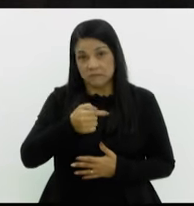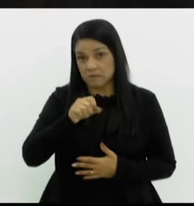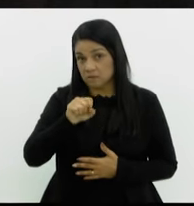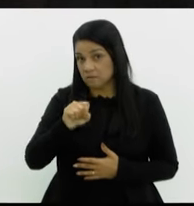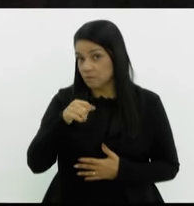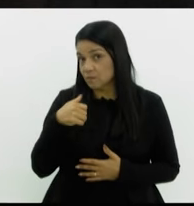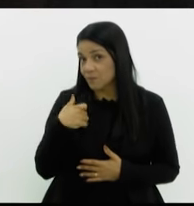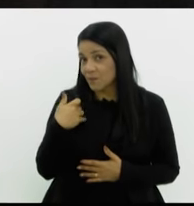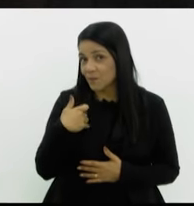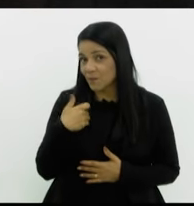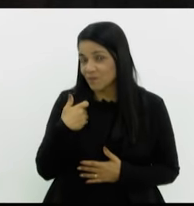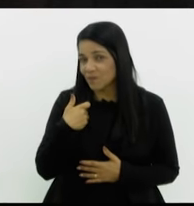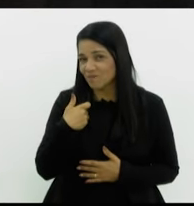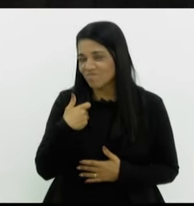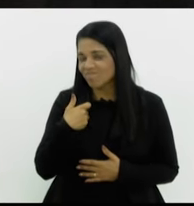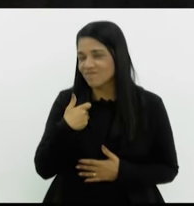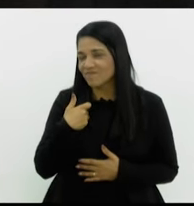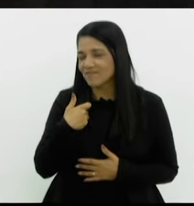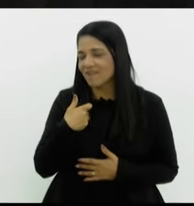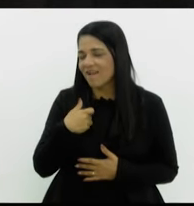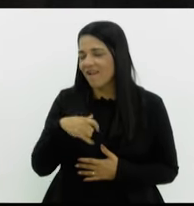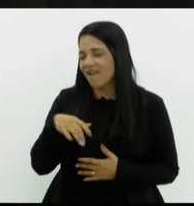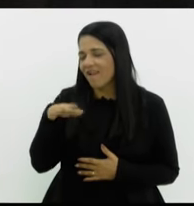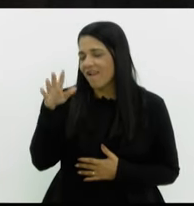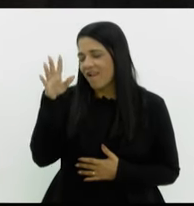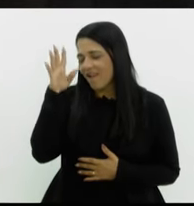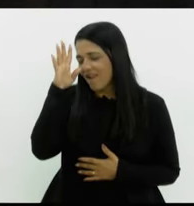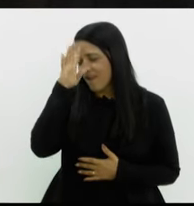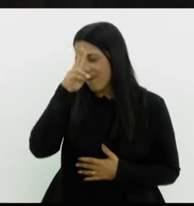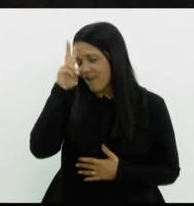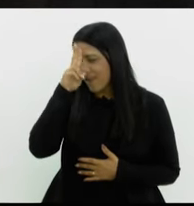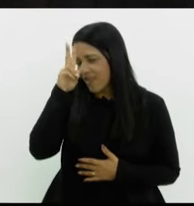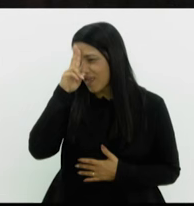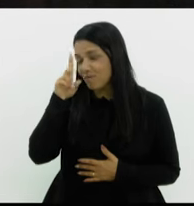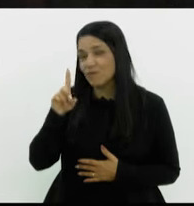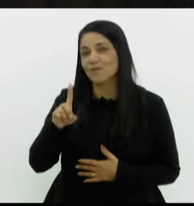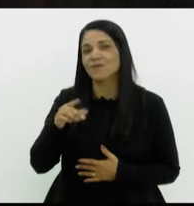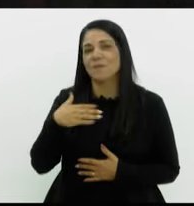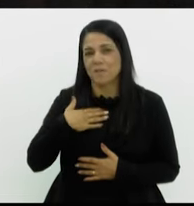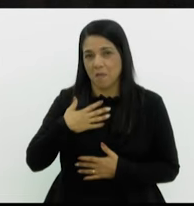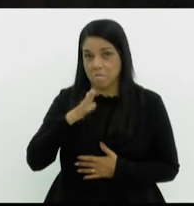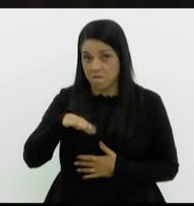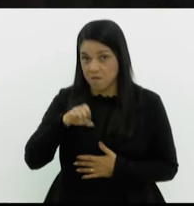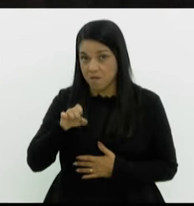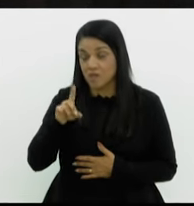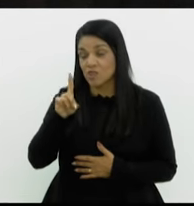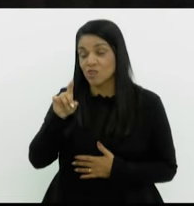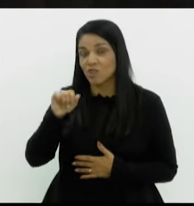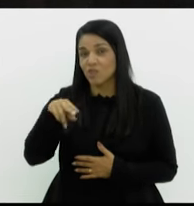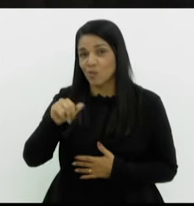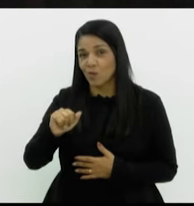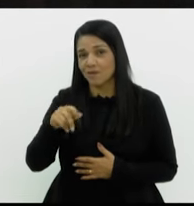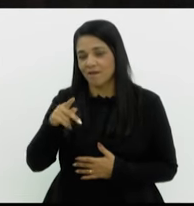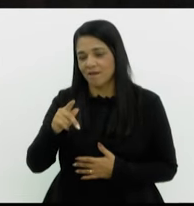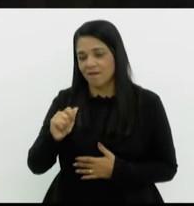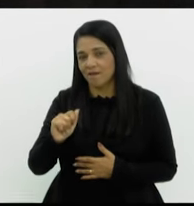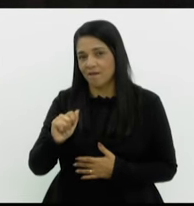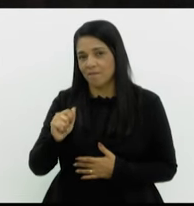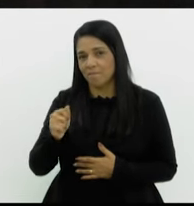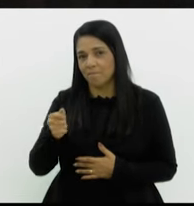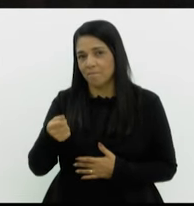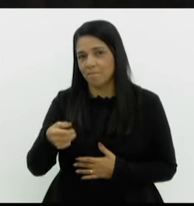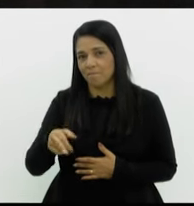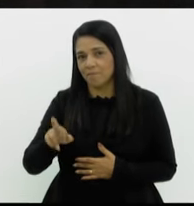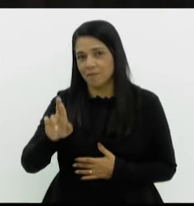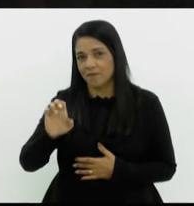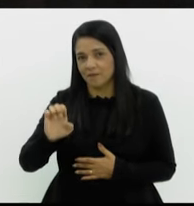anos, guardo da minha mãe, que a gente era chamada de Dona Aparecida, em homenagem, foi